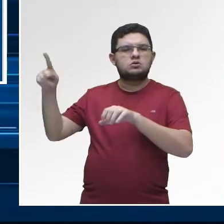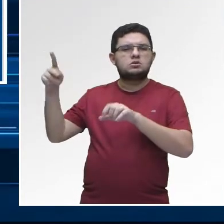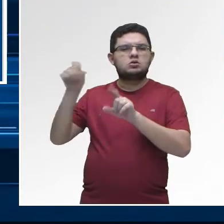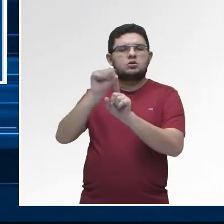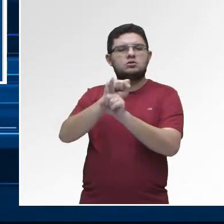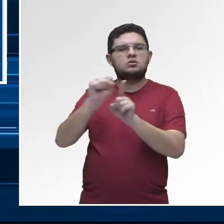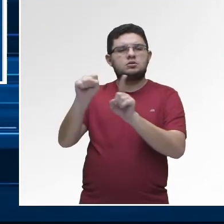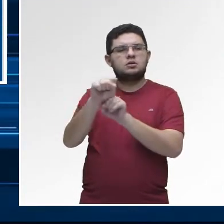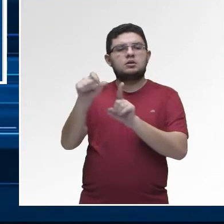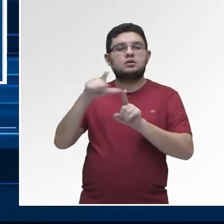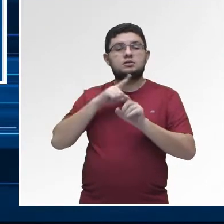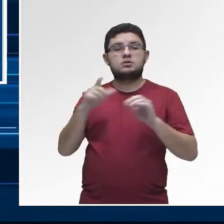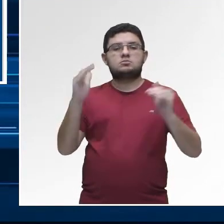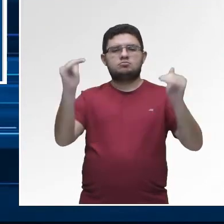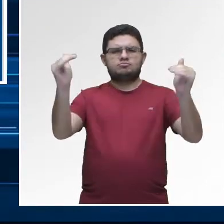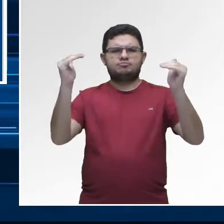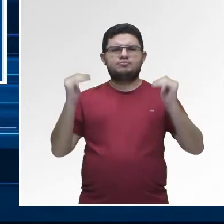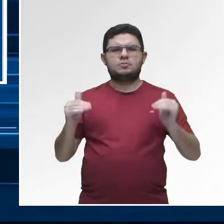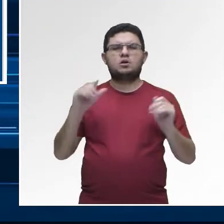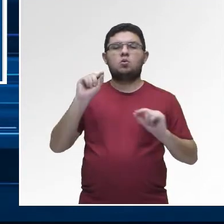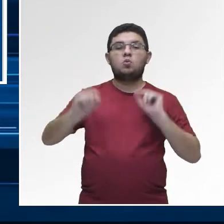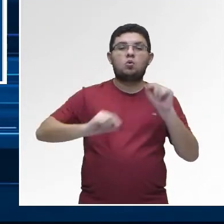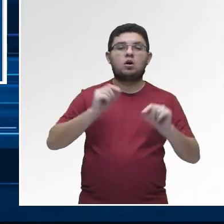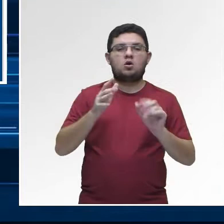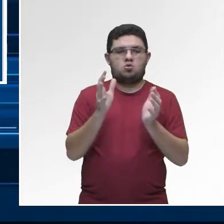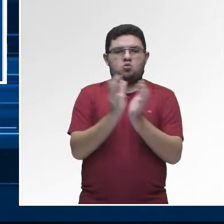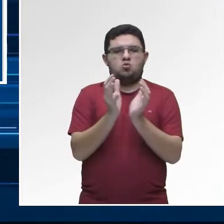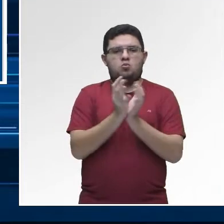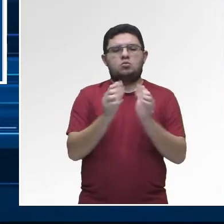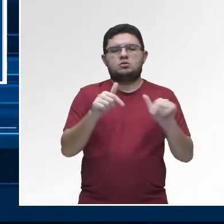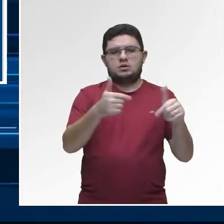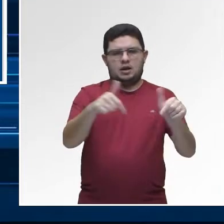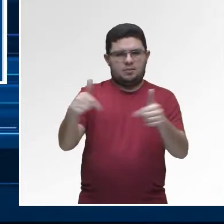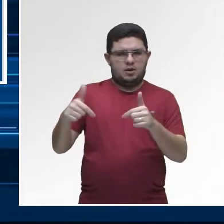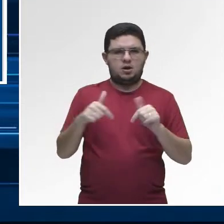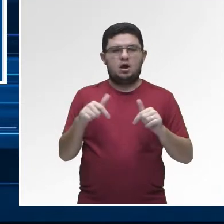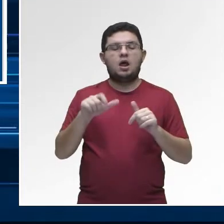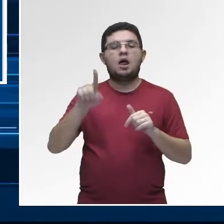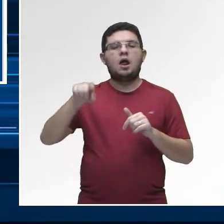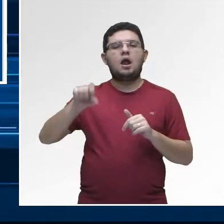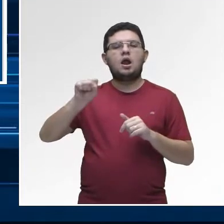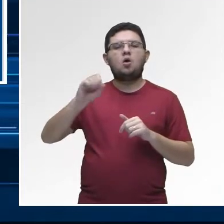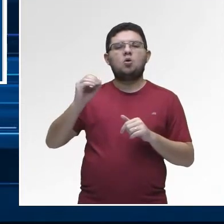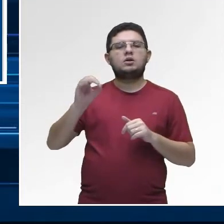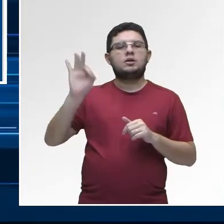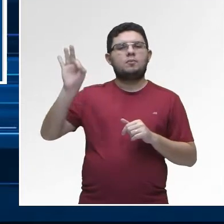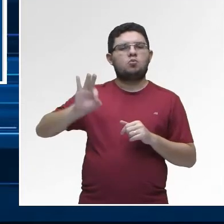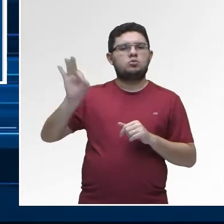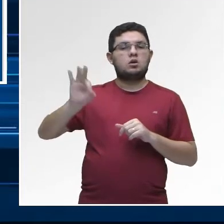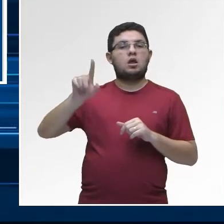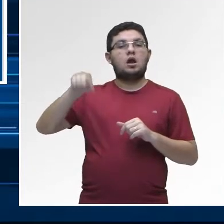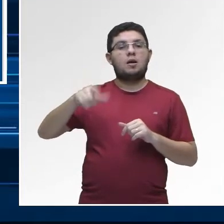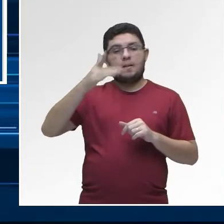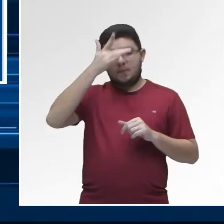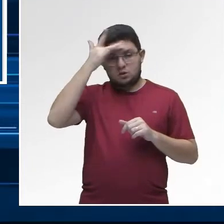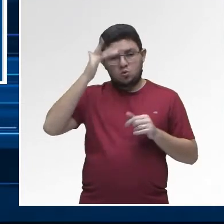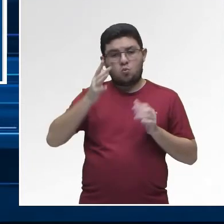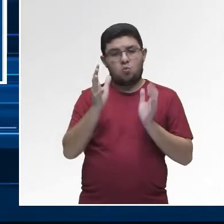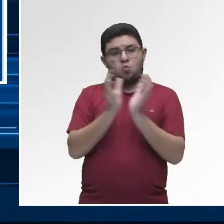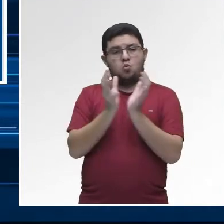cerca de 80% da população de um feudo, né? Era formado pelos trabalhadores, pelos